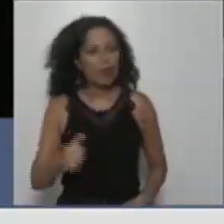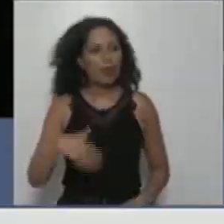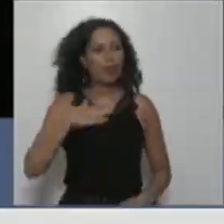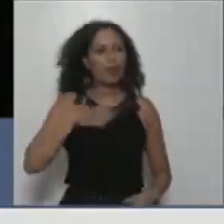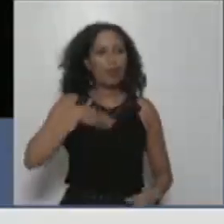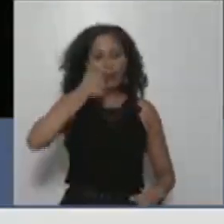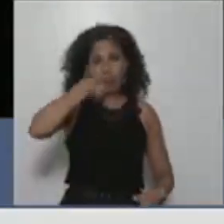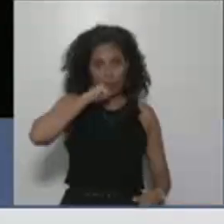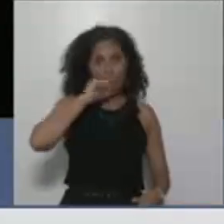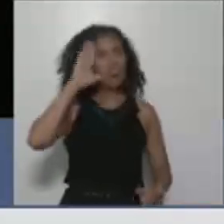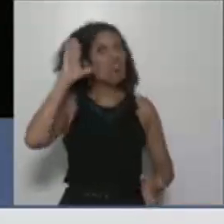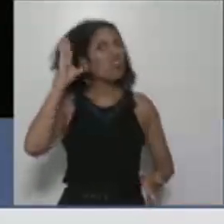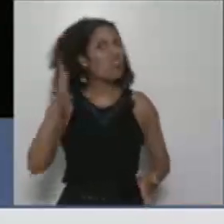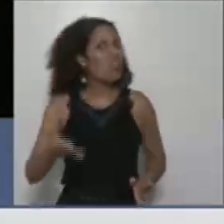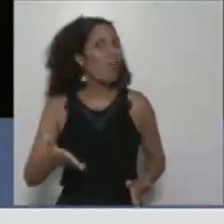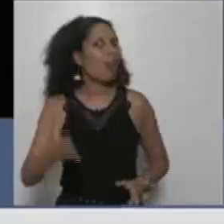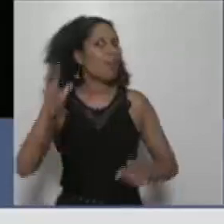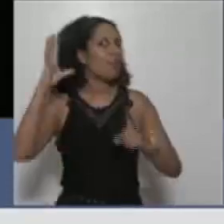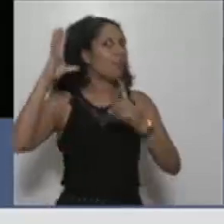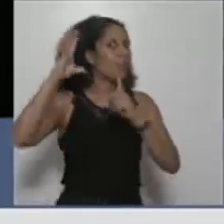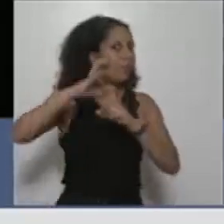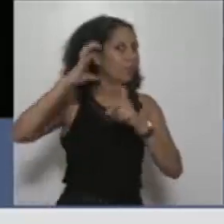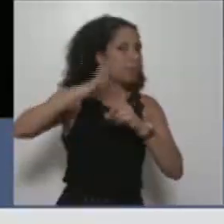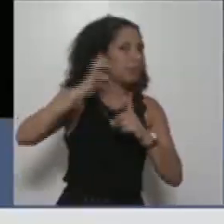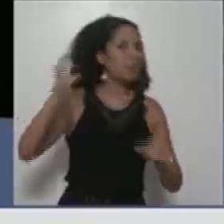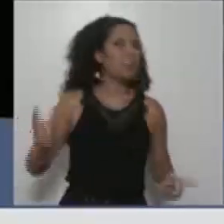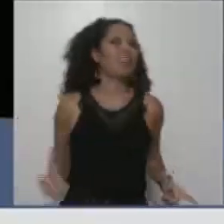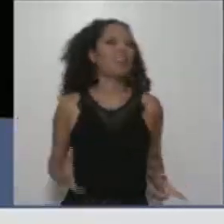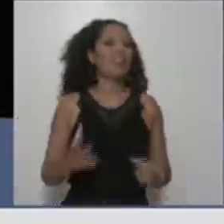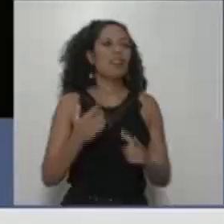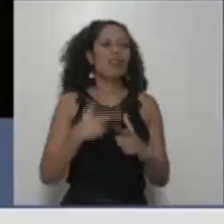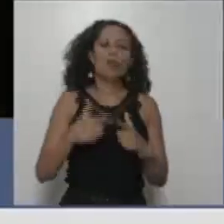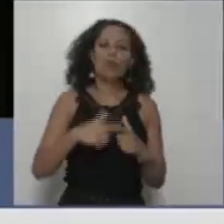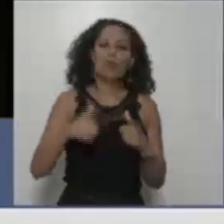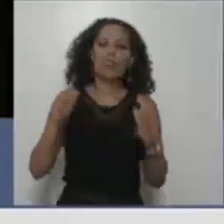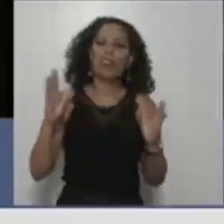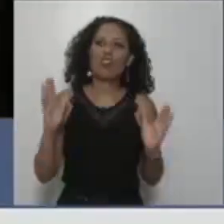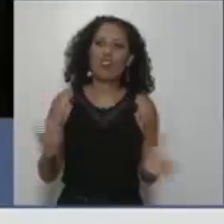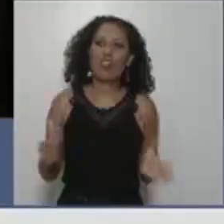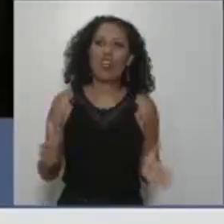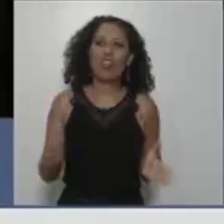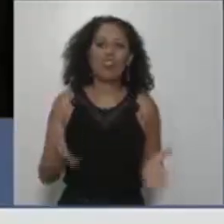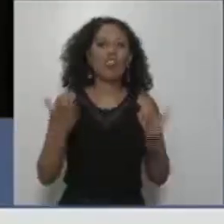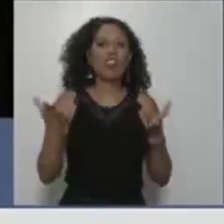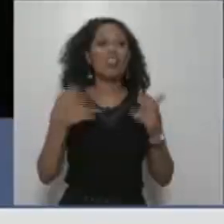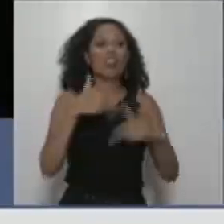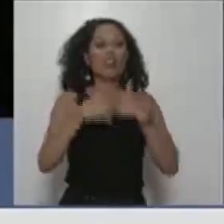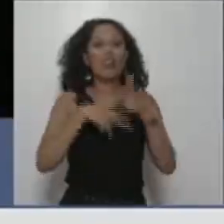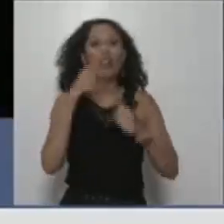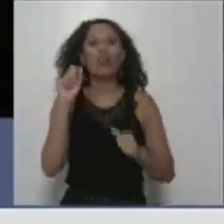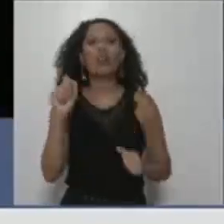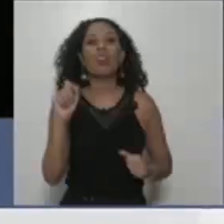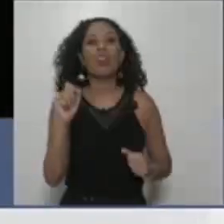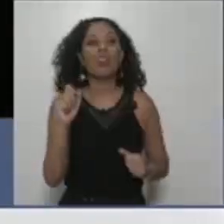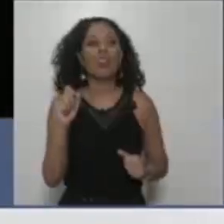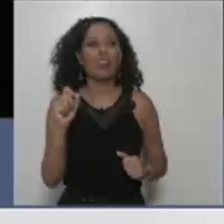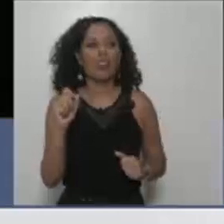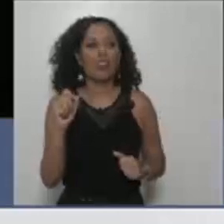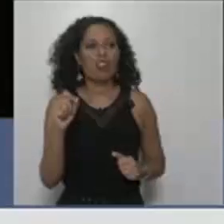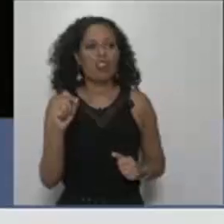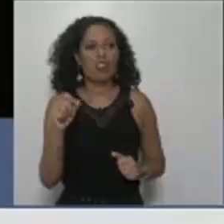mãe já sofreu esse tipo de constrangimento. Então eu quero dizer o seguinte, eu sou